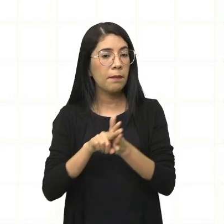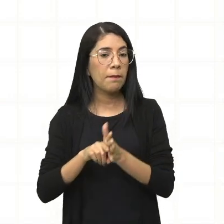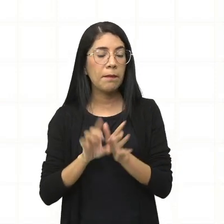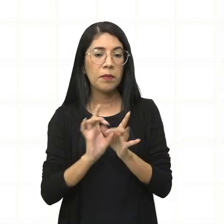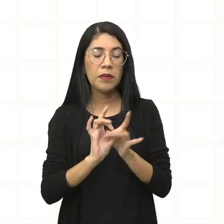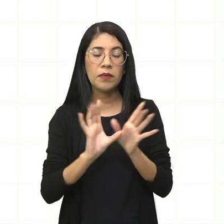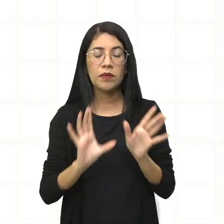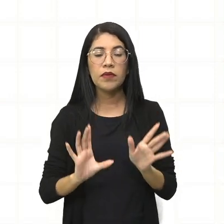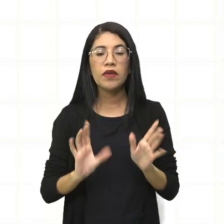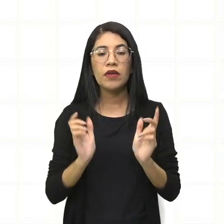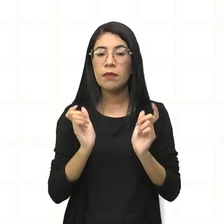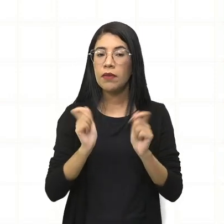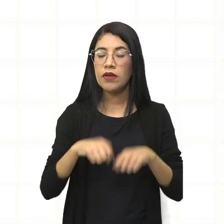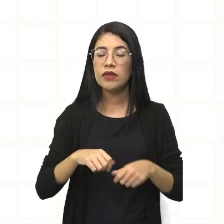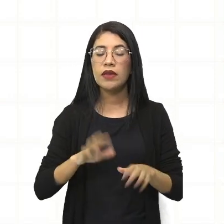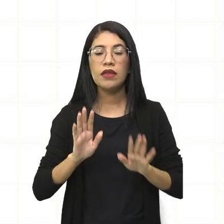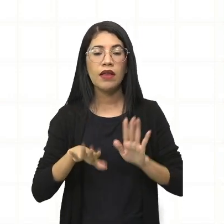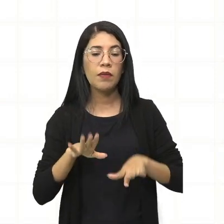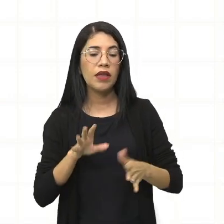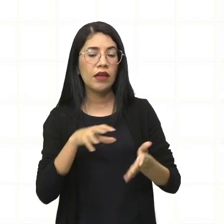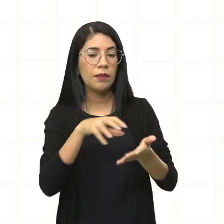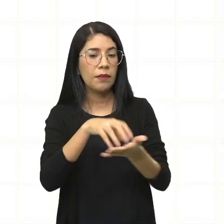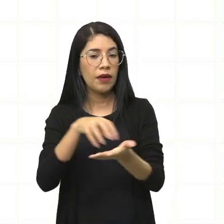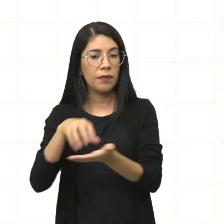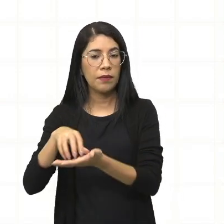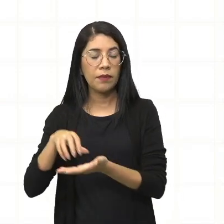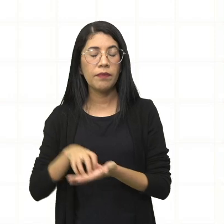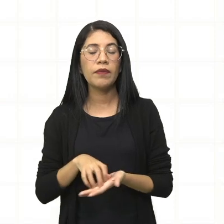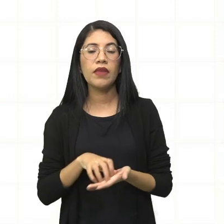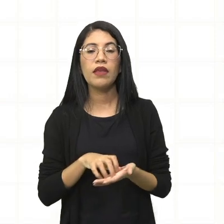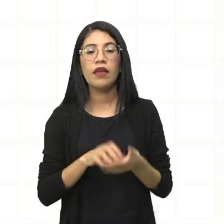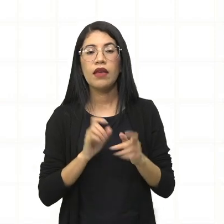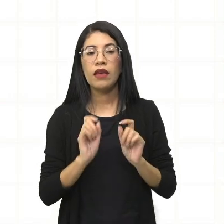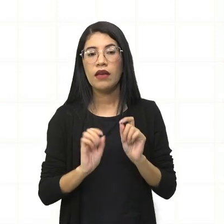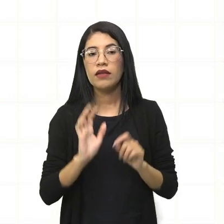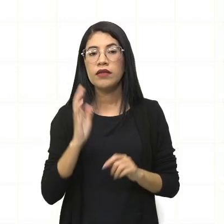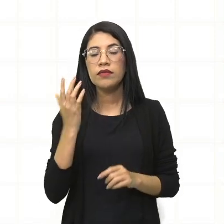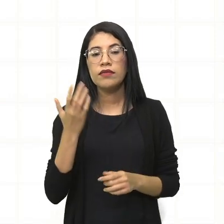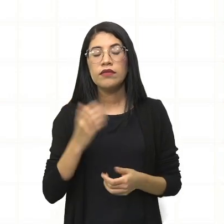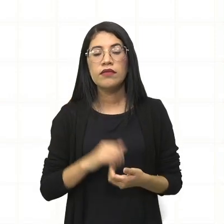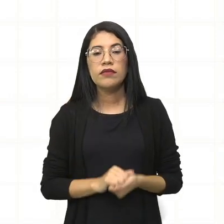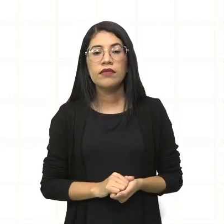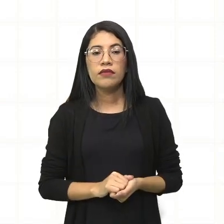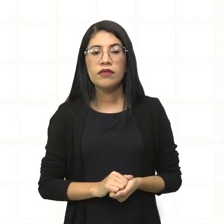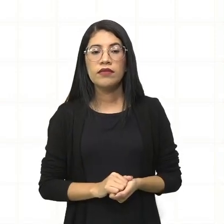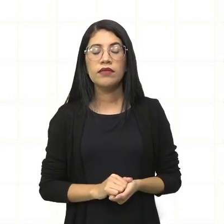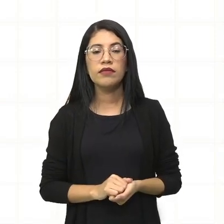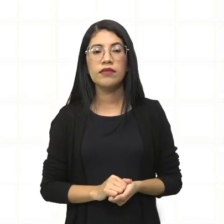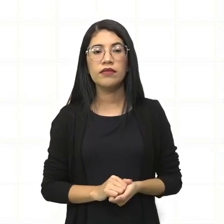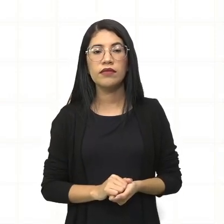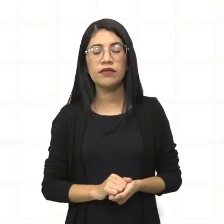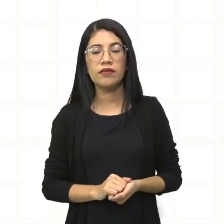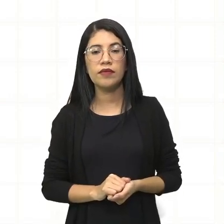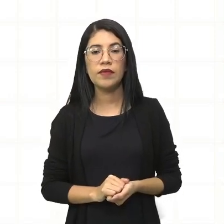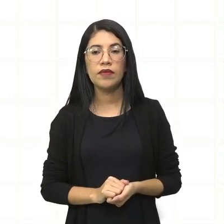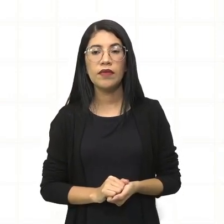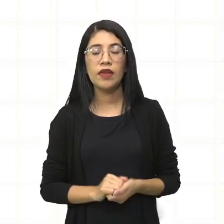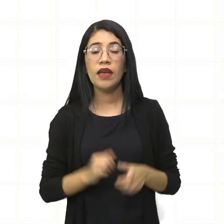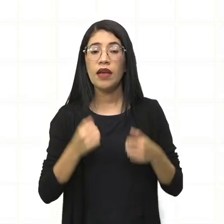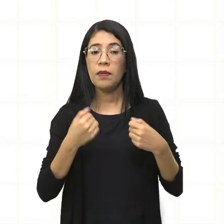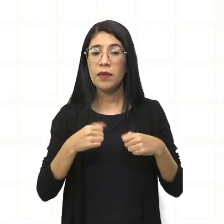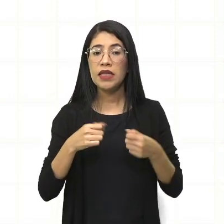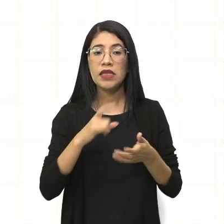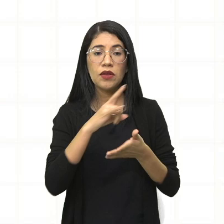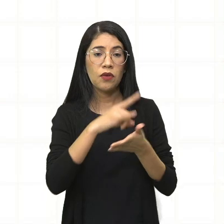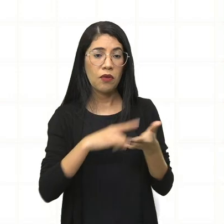permitida, e dependendo da unidade de conservação, ela vai será necessário a